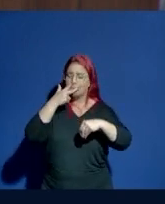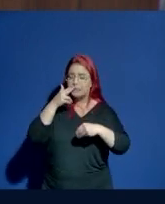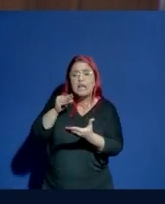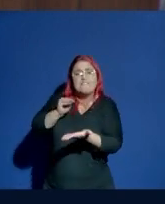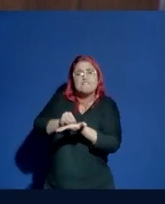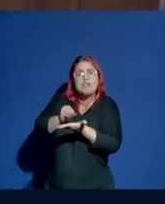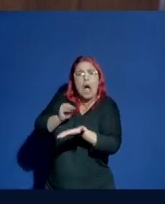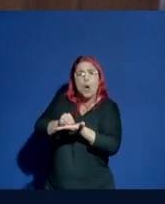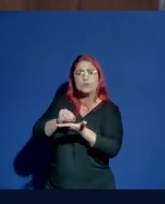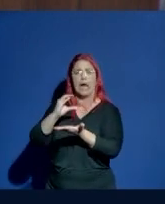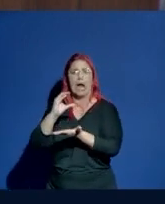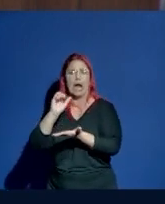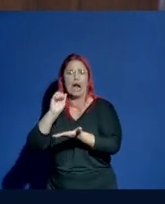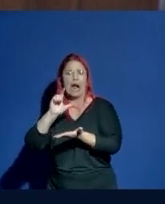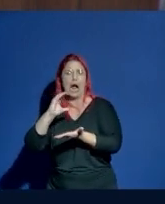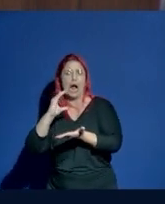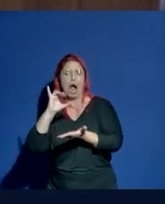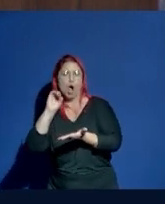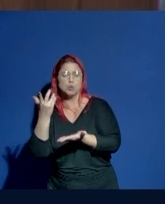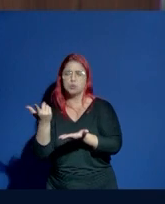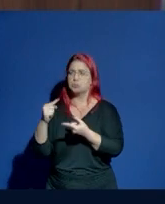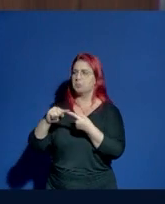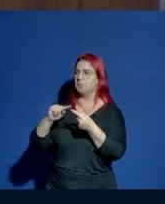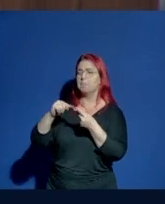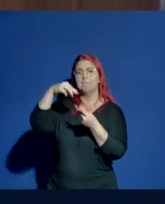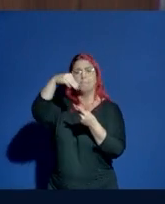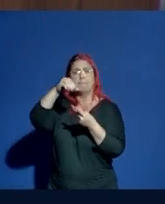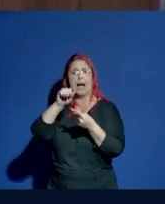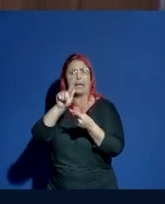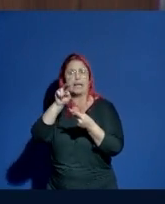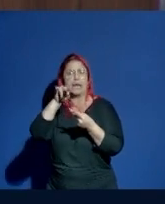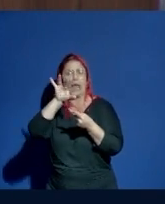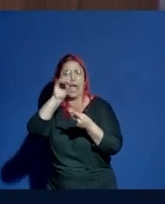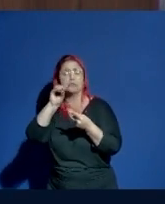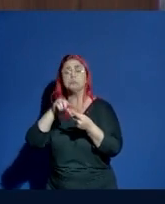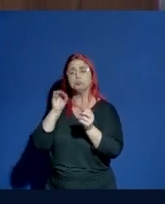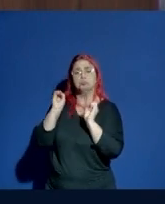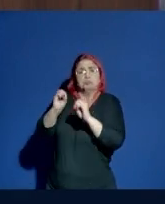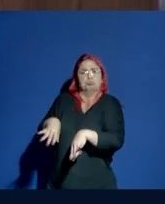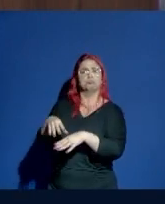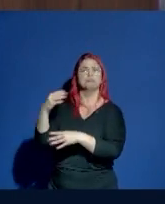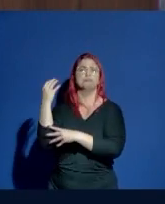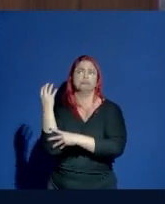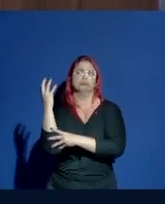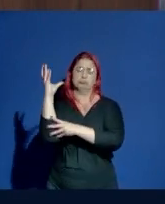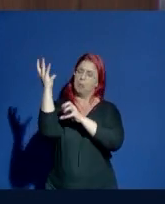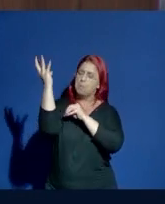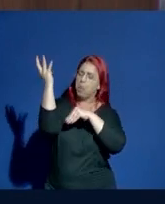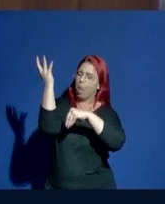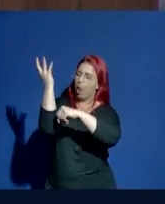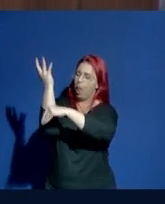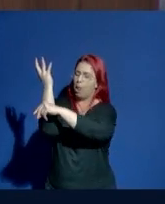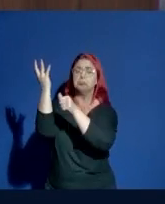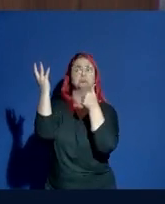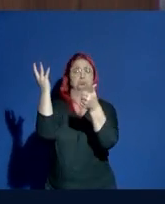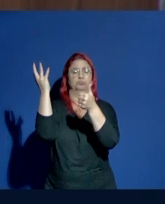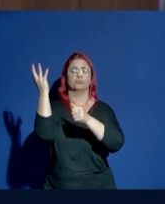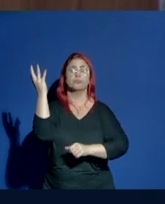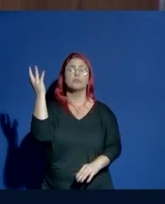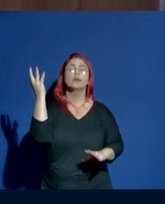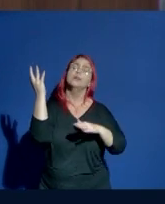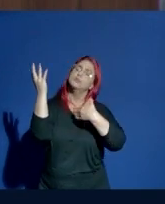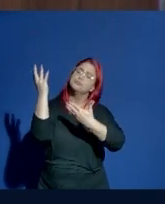de cálcio, magnésio e alguma coisa assim, e colocávamos. E, na medida que nós tínhamos algum